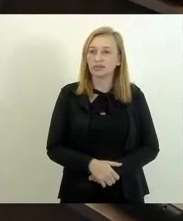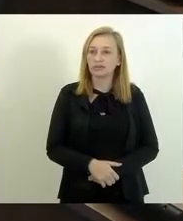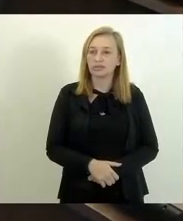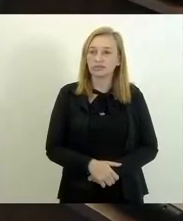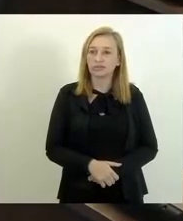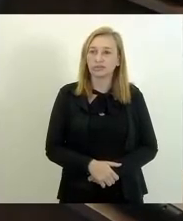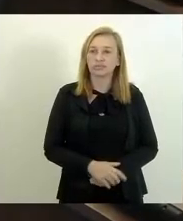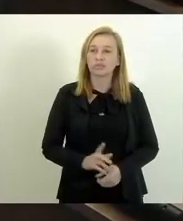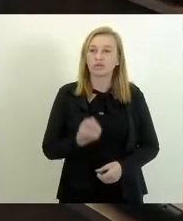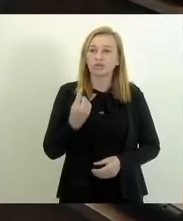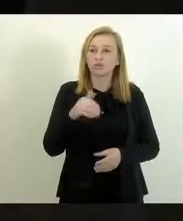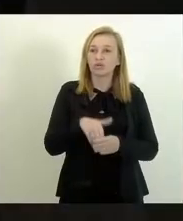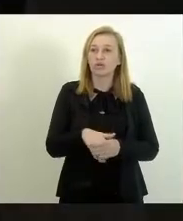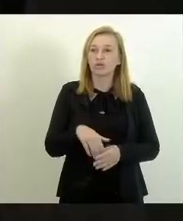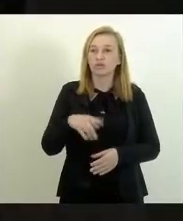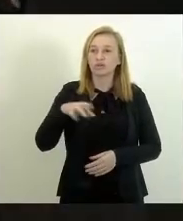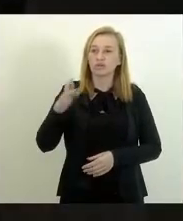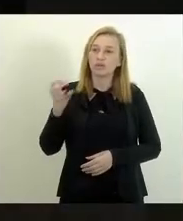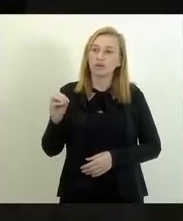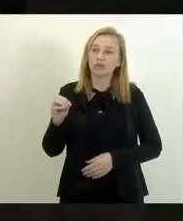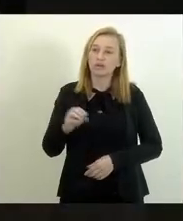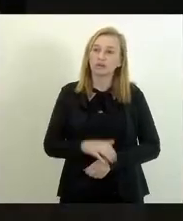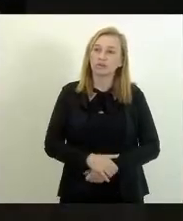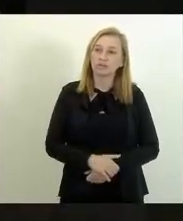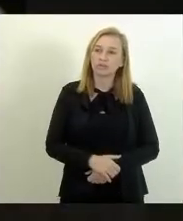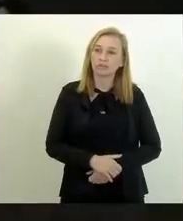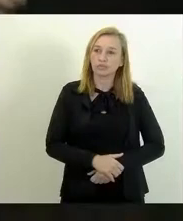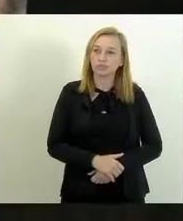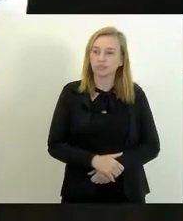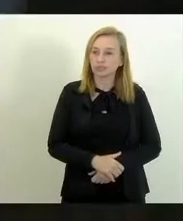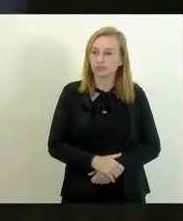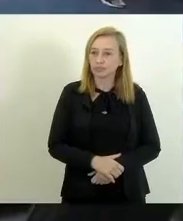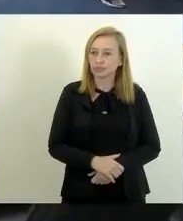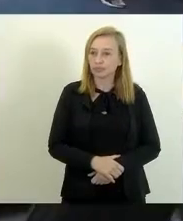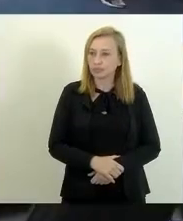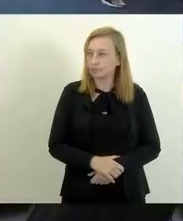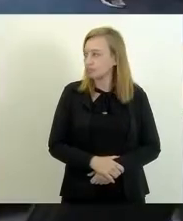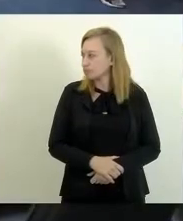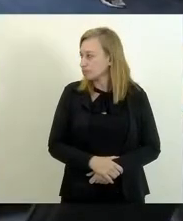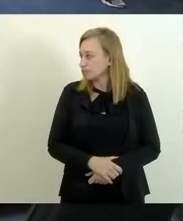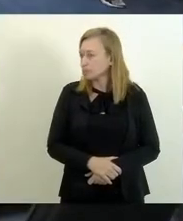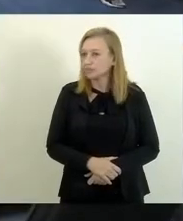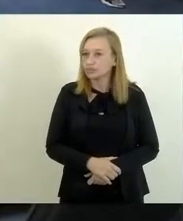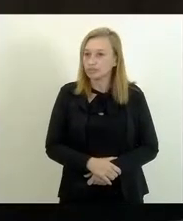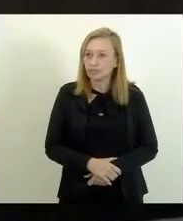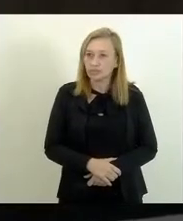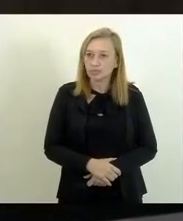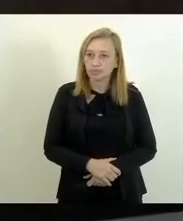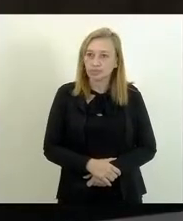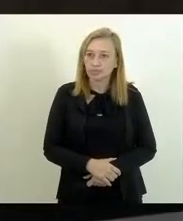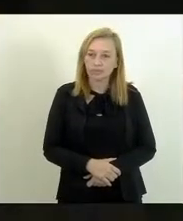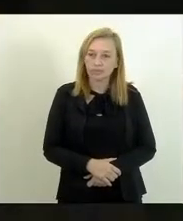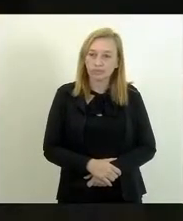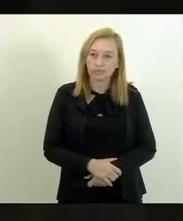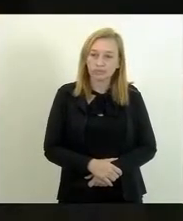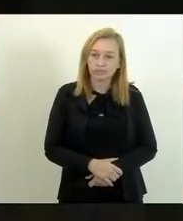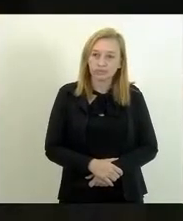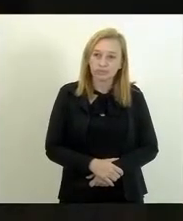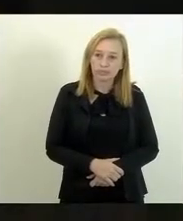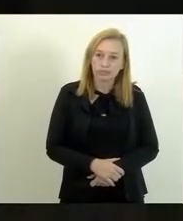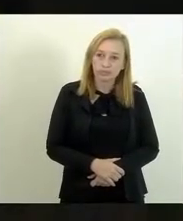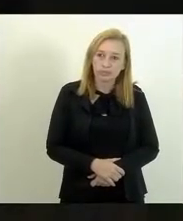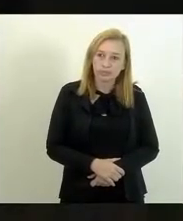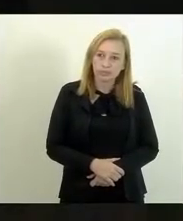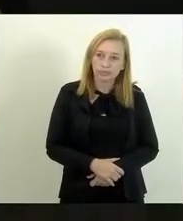Com voto do Márcio Gualberto pela abstenção. Senhor presidente, depois eu queria declarar o voto. Ao final vamos. E eu quero fazer uma fala